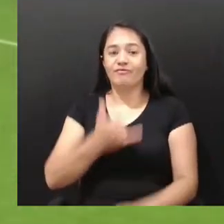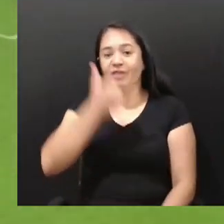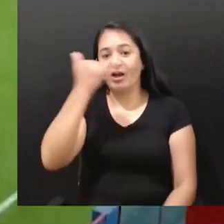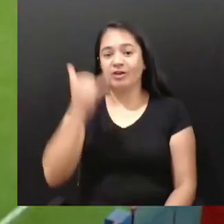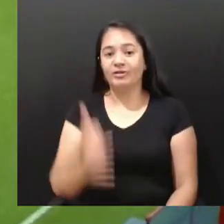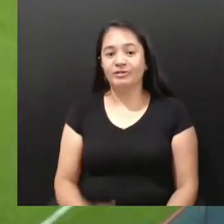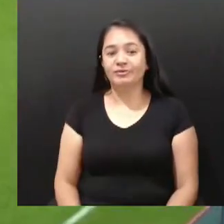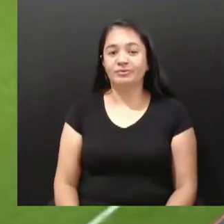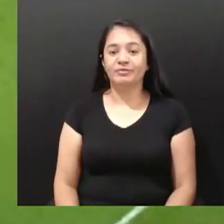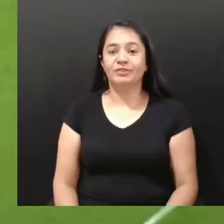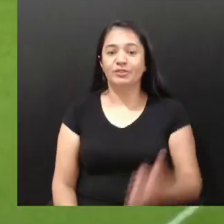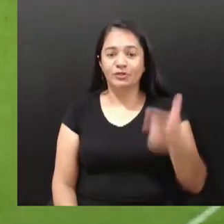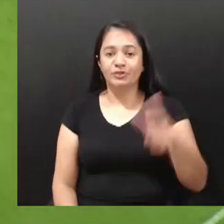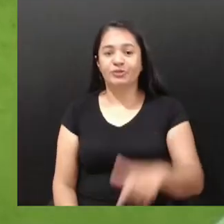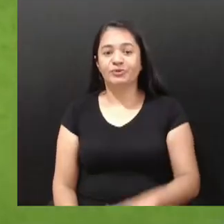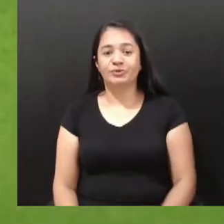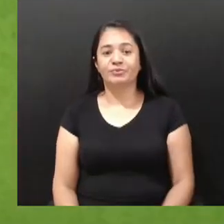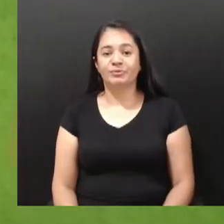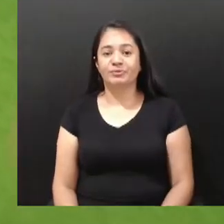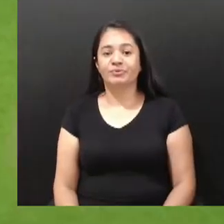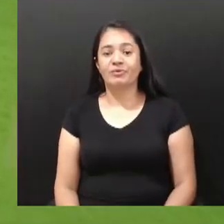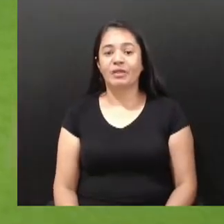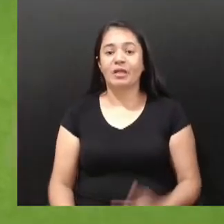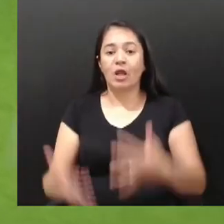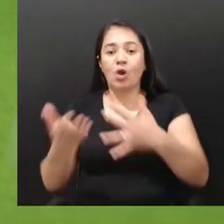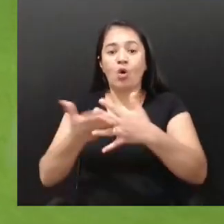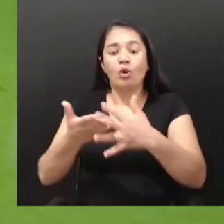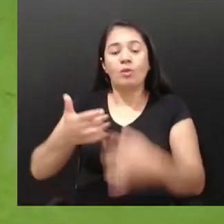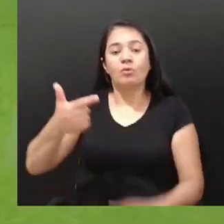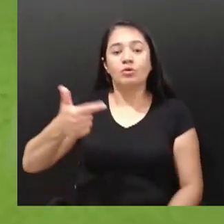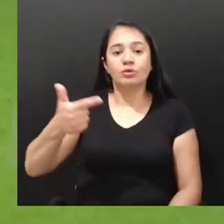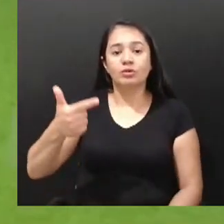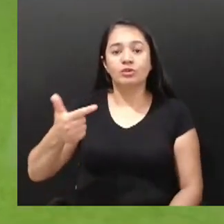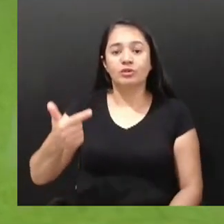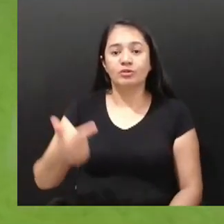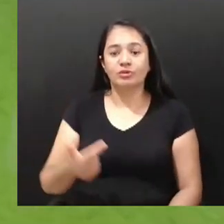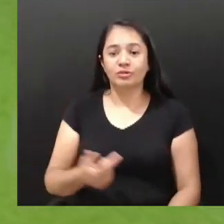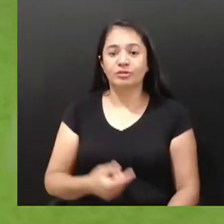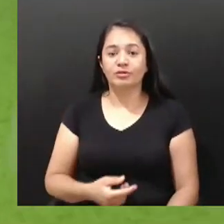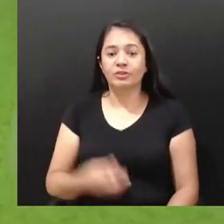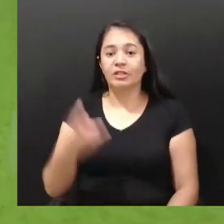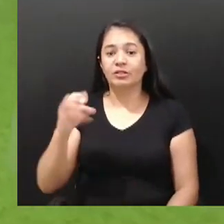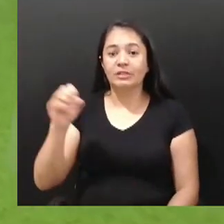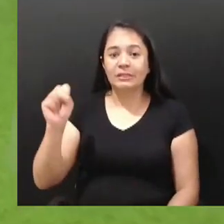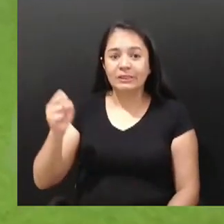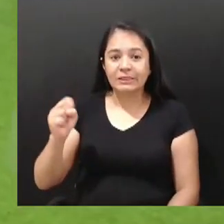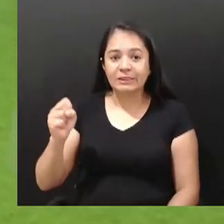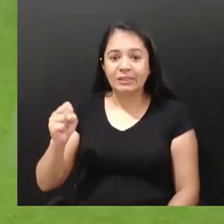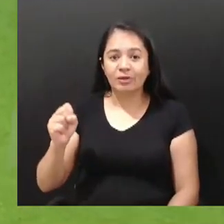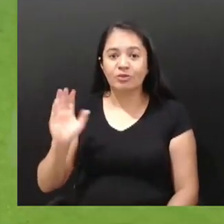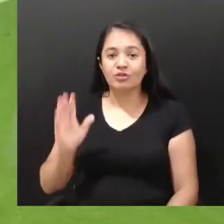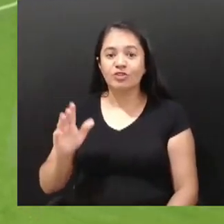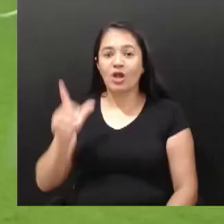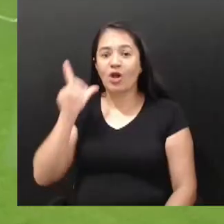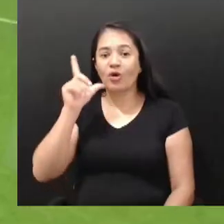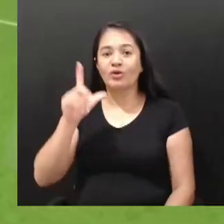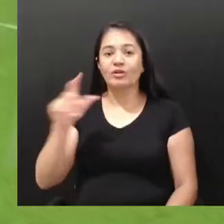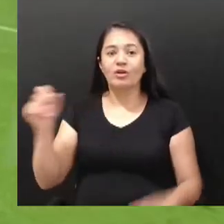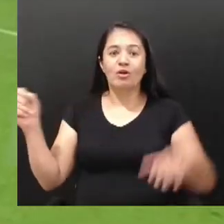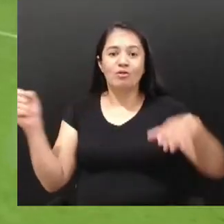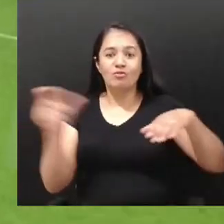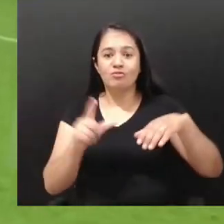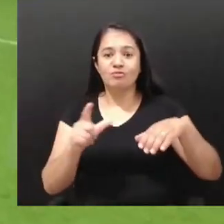uma. Veio o segundo tempo e logo aos 30 segundos, DG acertou a trave. No